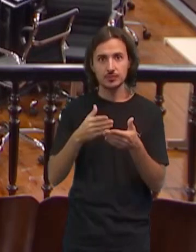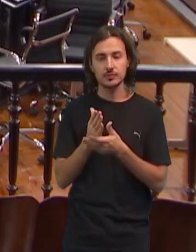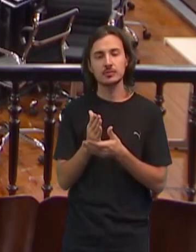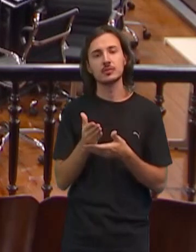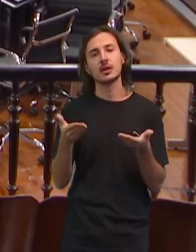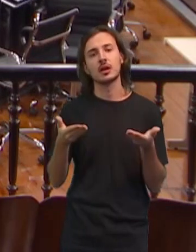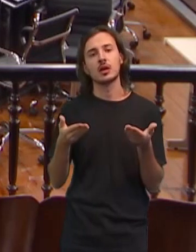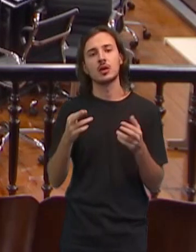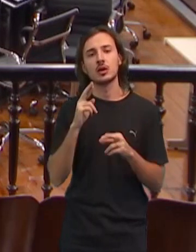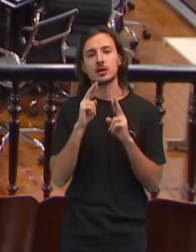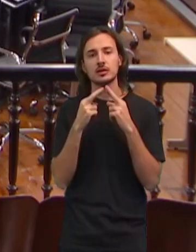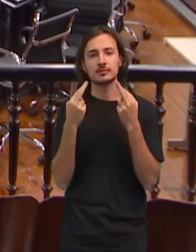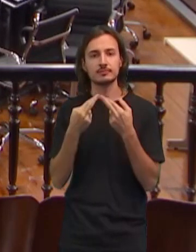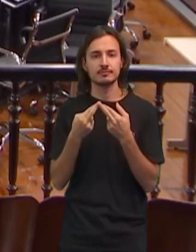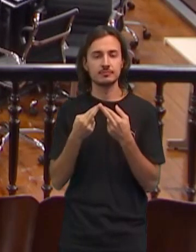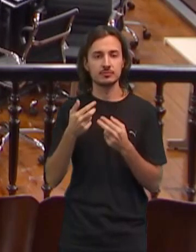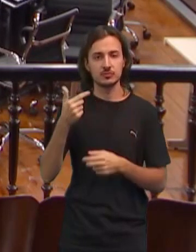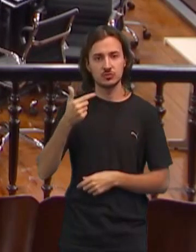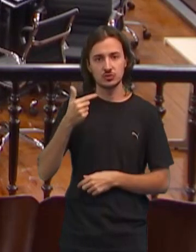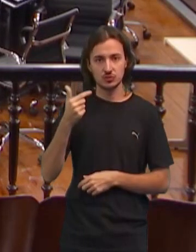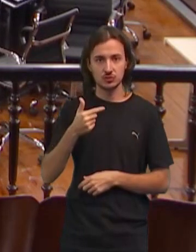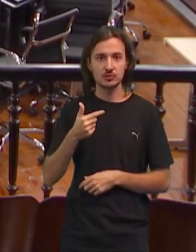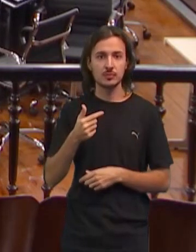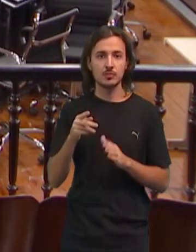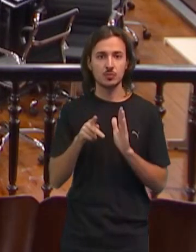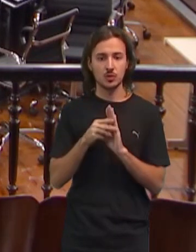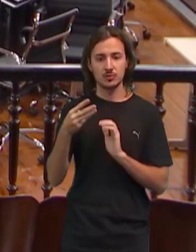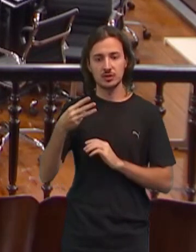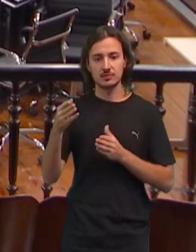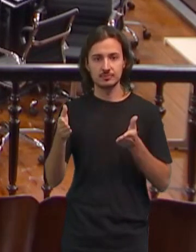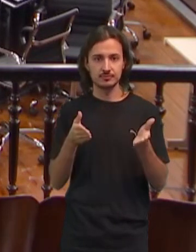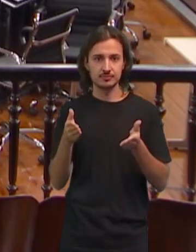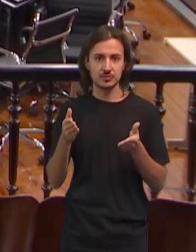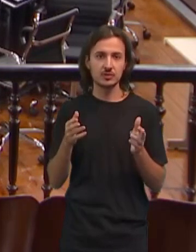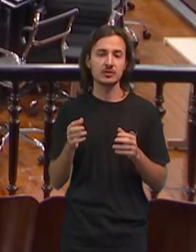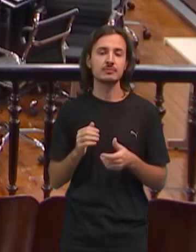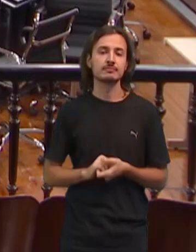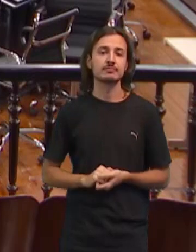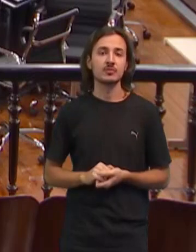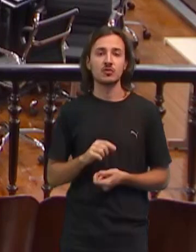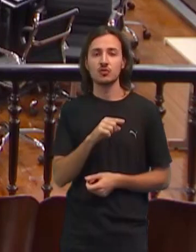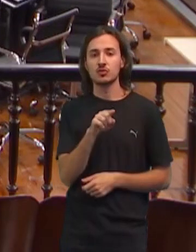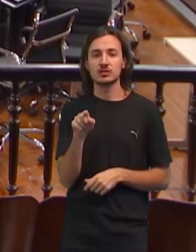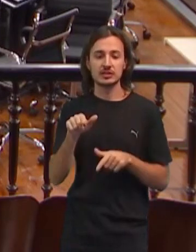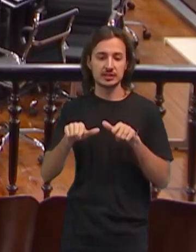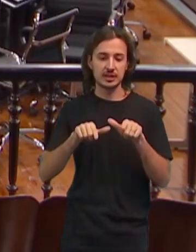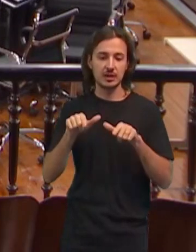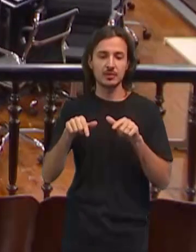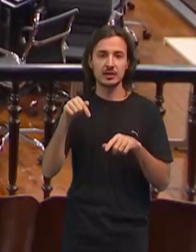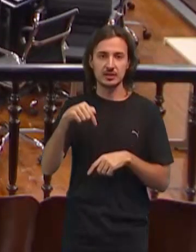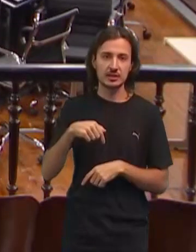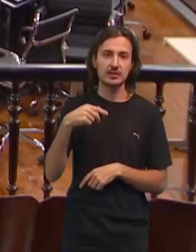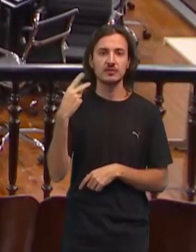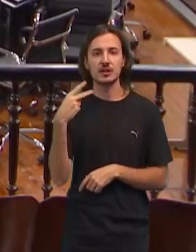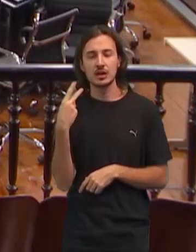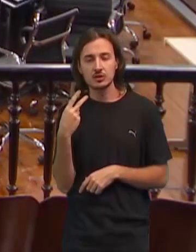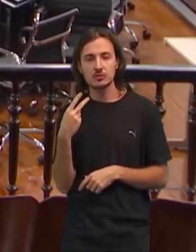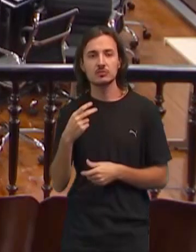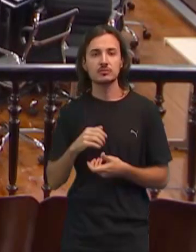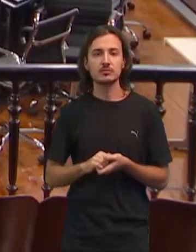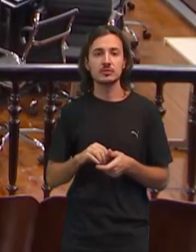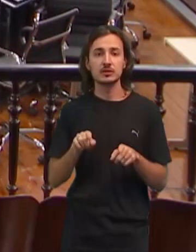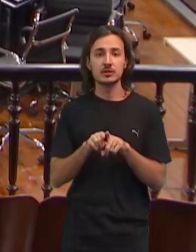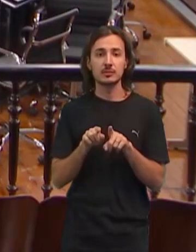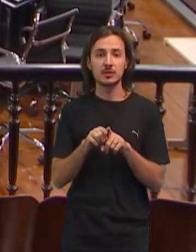encerrando essa segunda reunião ordinária do terceiro período, desejando a todos os profissionais dessa casa, a todos os vereadores e vereadoras, e ao